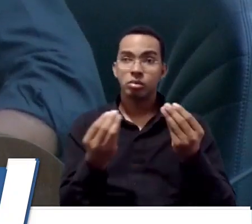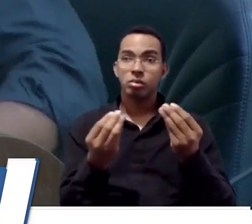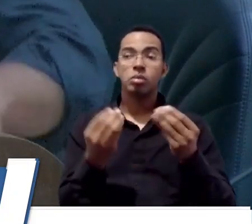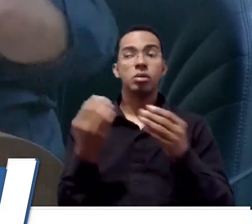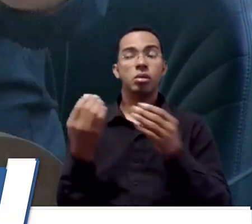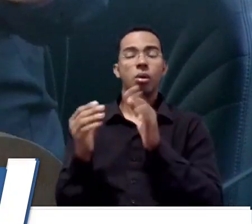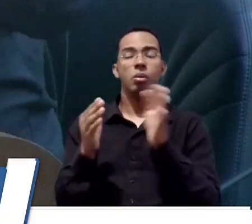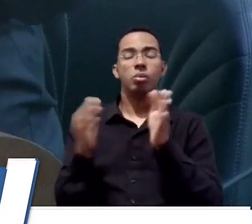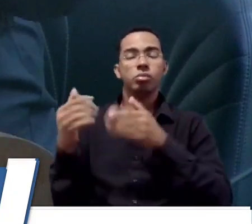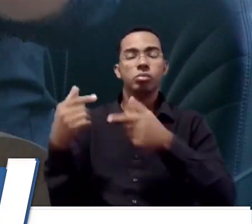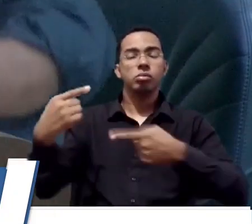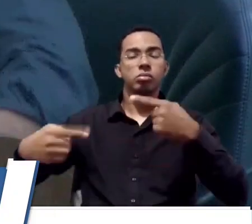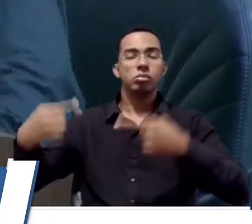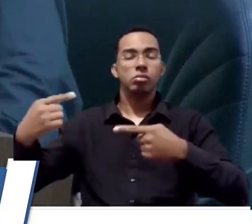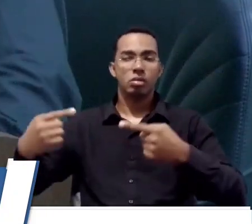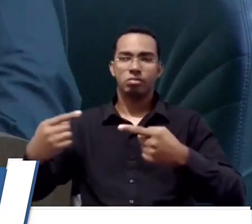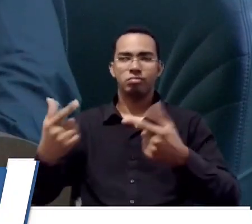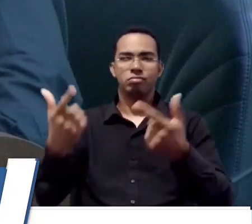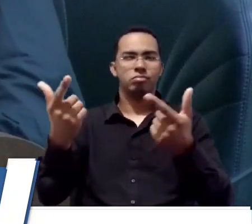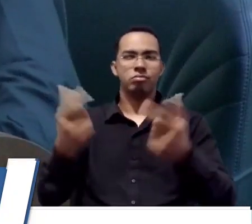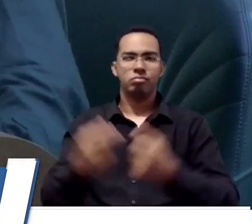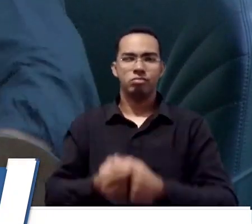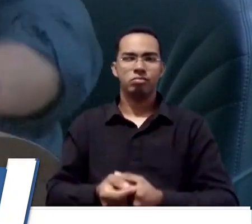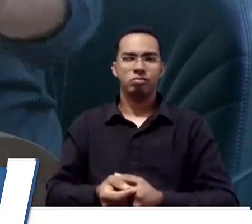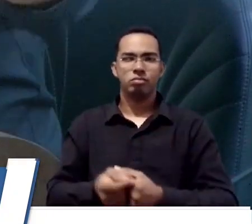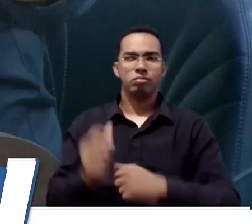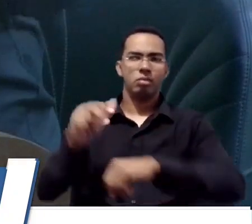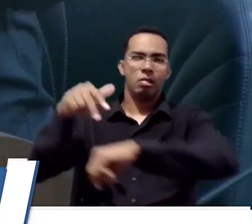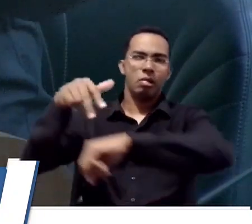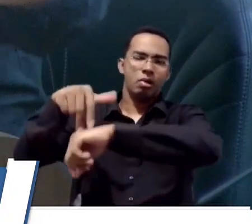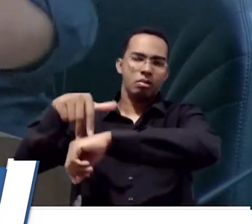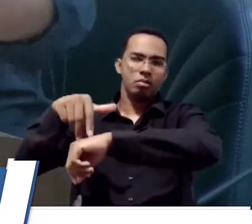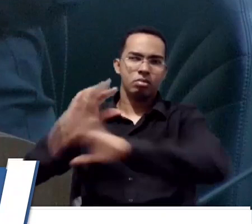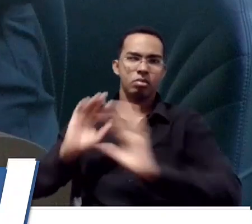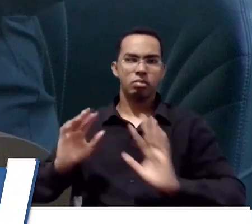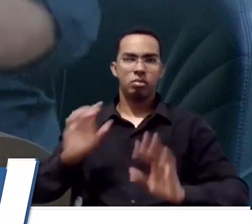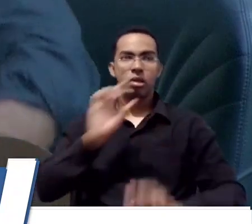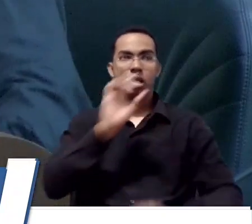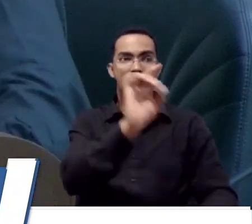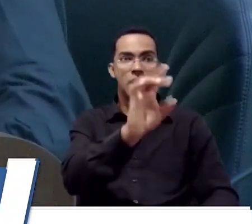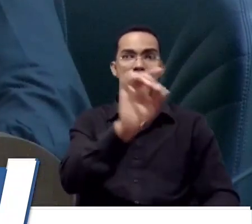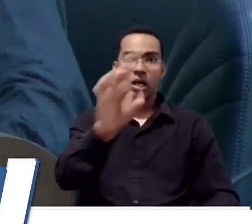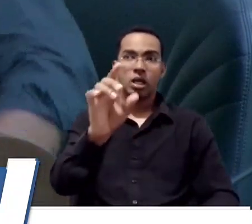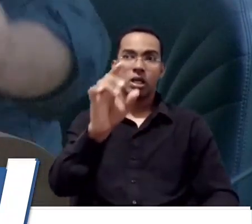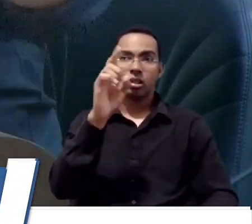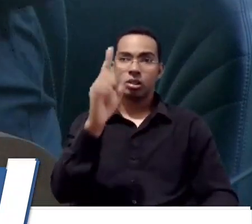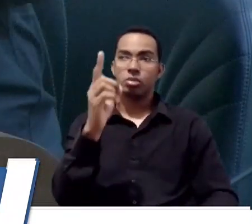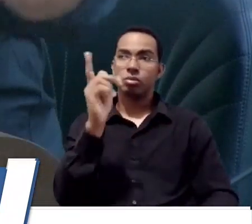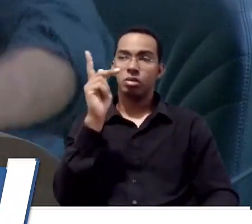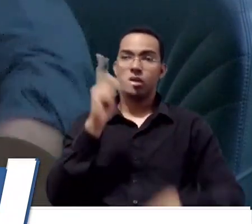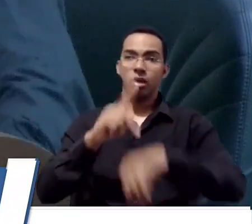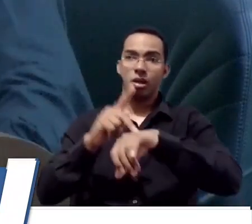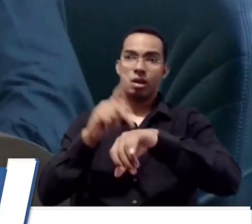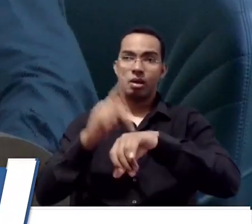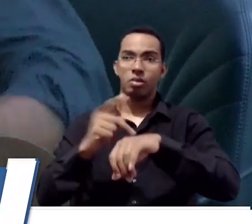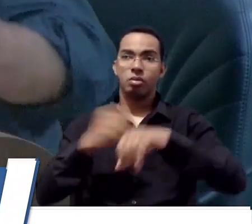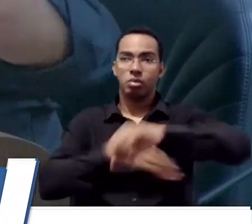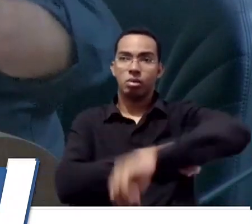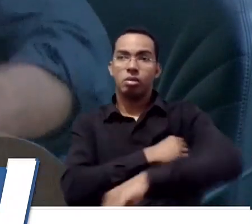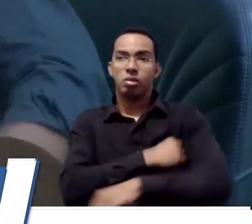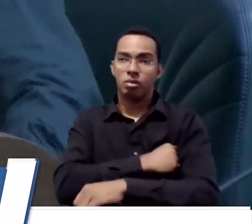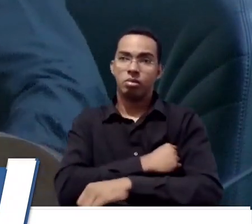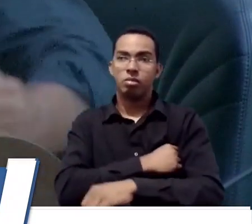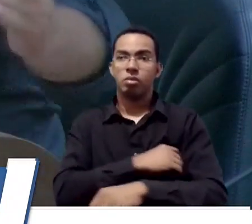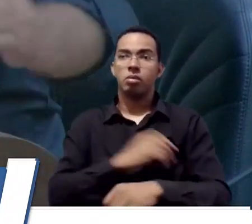política, aí não deixa de ser protagonista. Cada um tem 2 pedras na mão e uma debaixo do braço